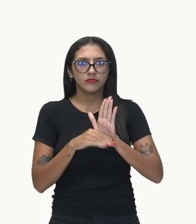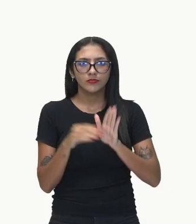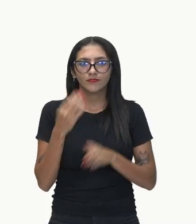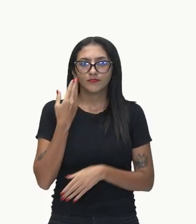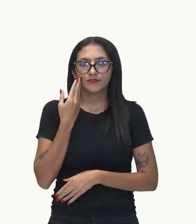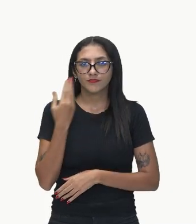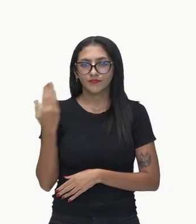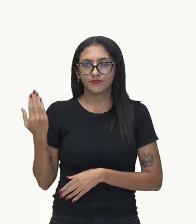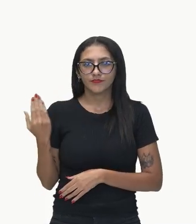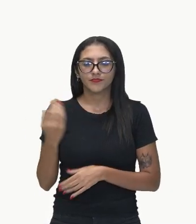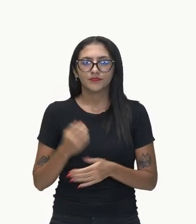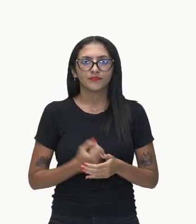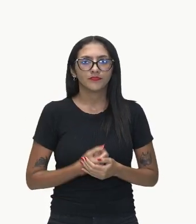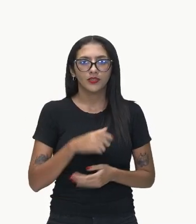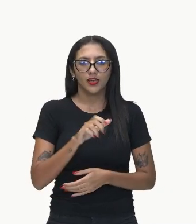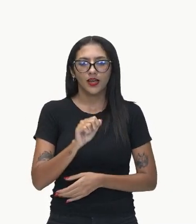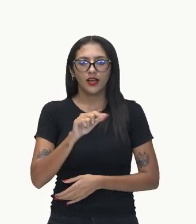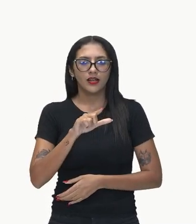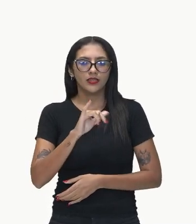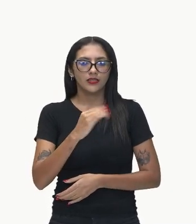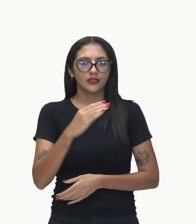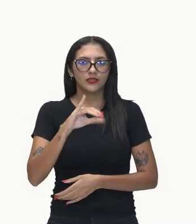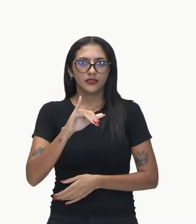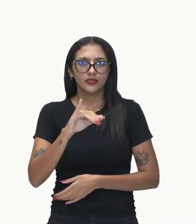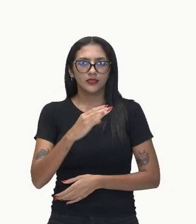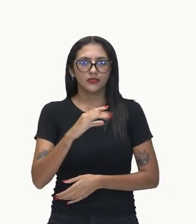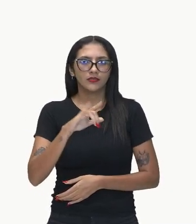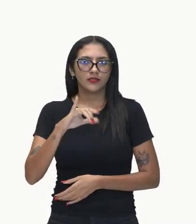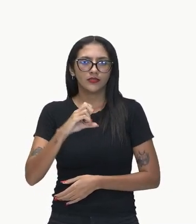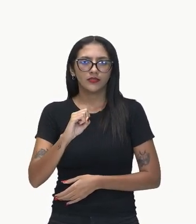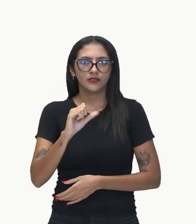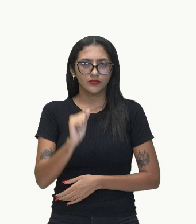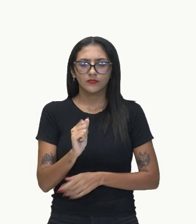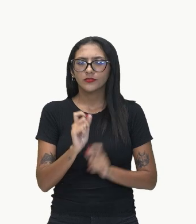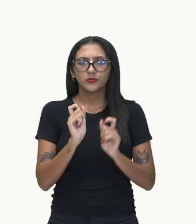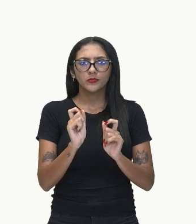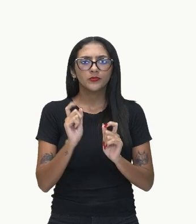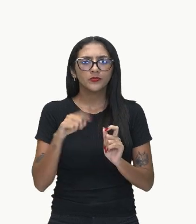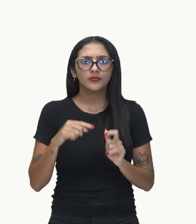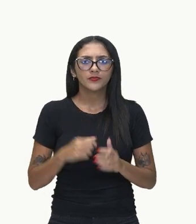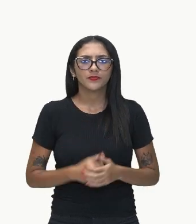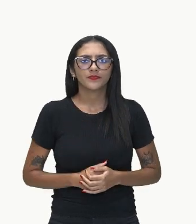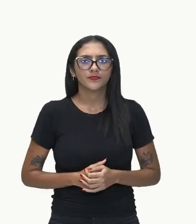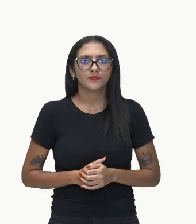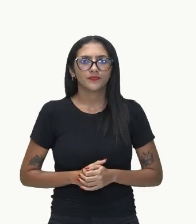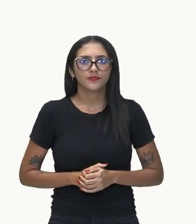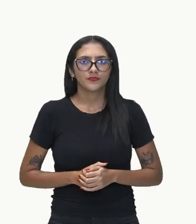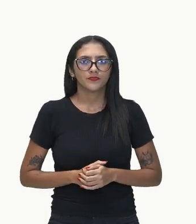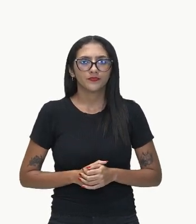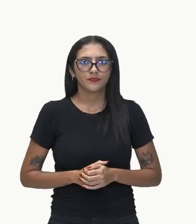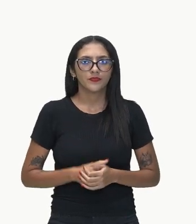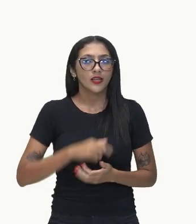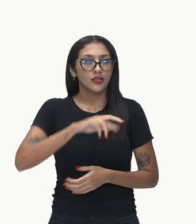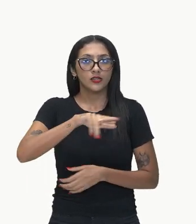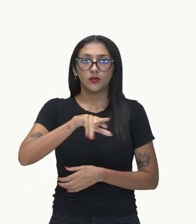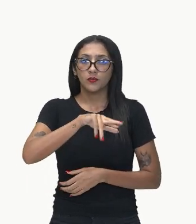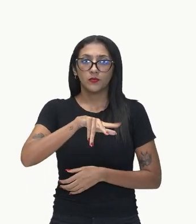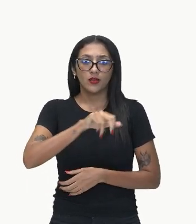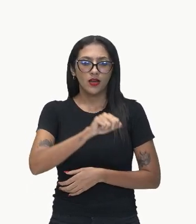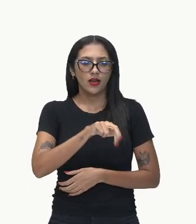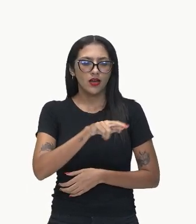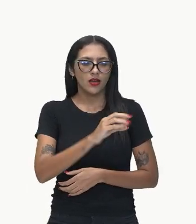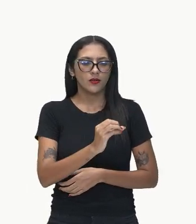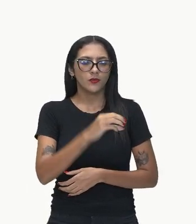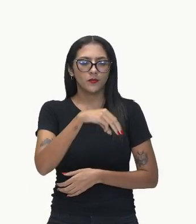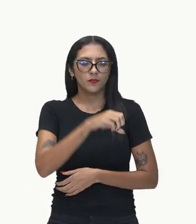cadeias alicíclicas. Então, o que são as cadeias alicíclicas? São as cadeias que não são aromáticas. Só